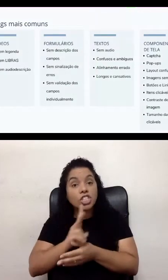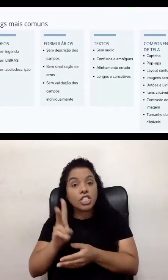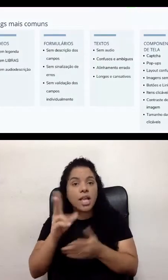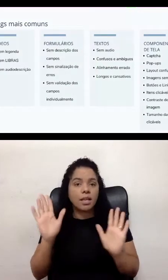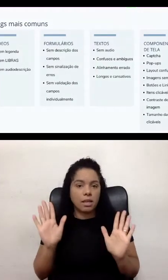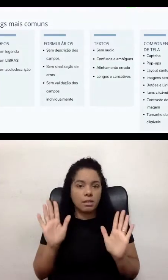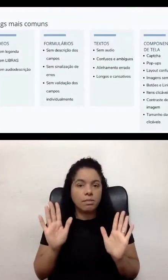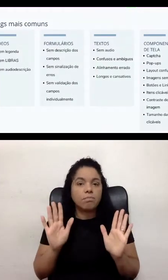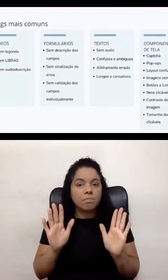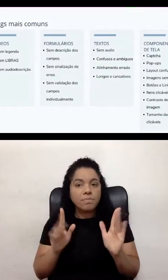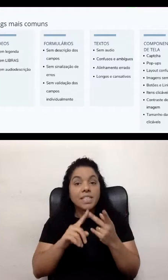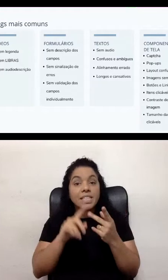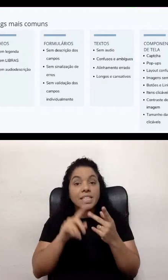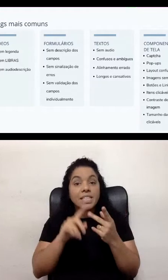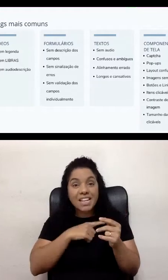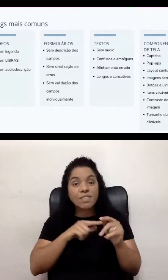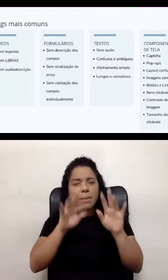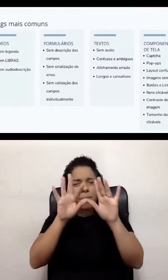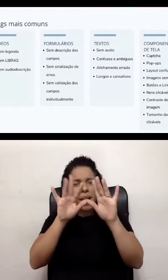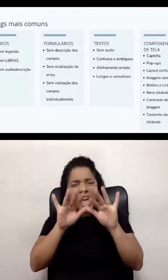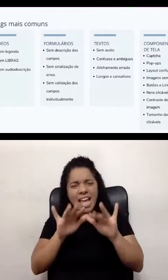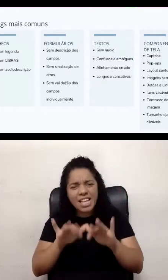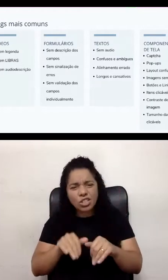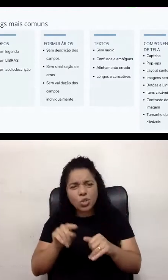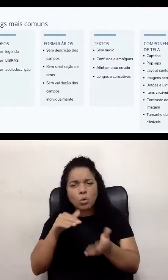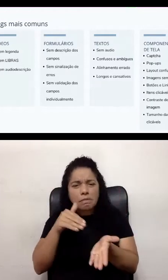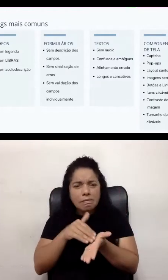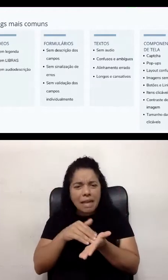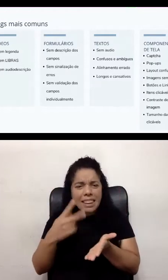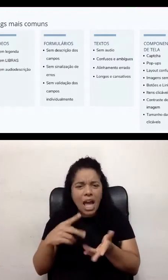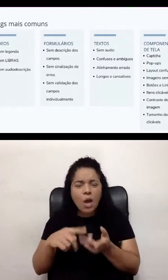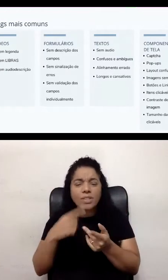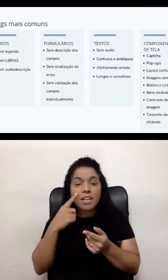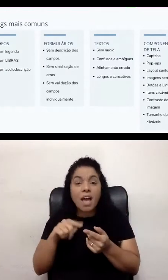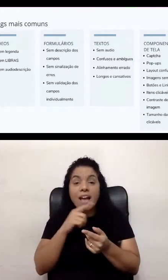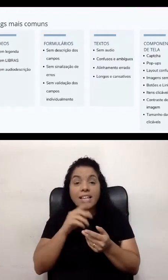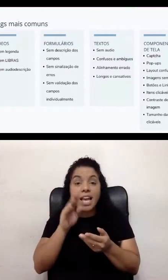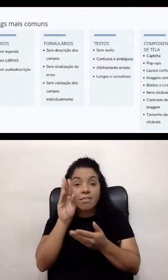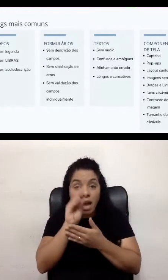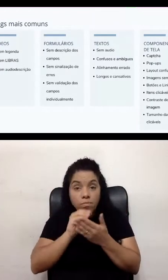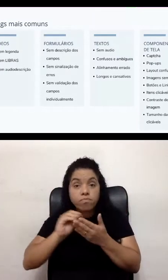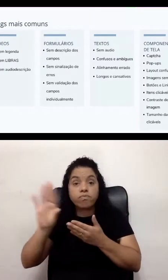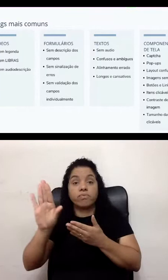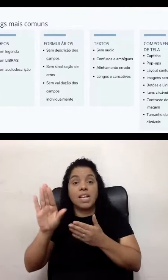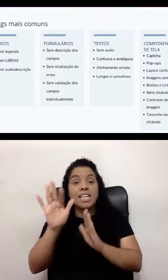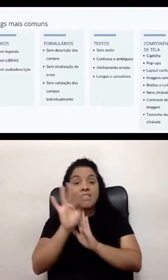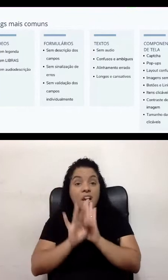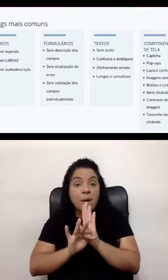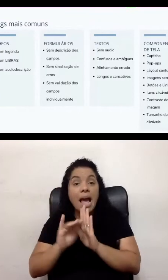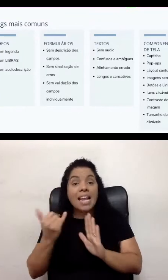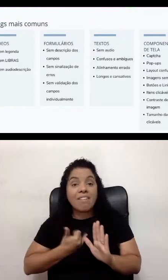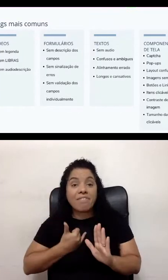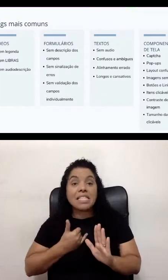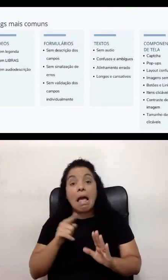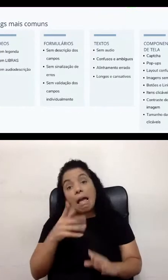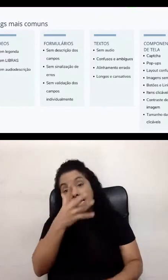alguma coisa assim. Porque senão você preenche tudo aquilo, aí chega lá embaixo que você vai submeter o formulário, que ele vai te falar, não,